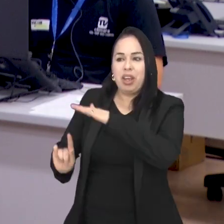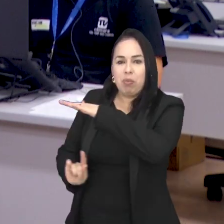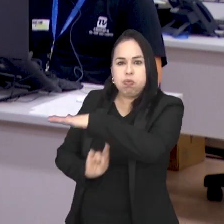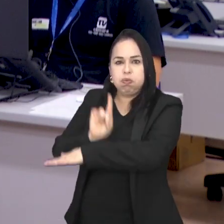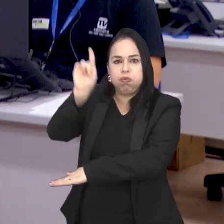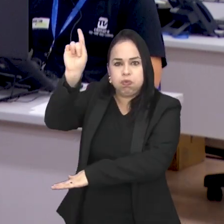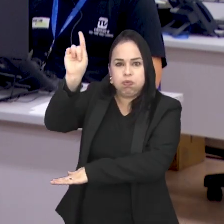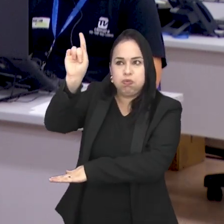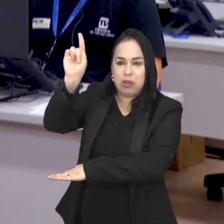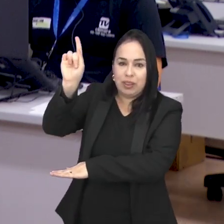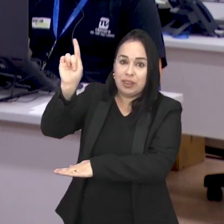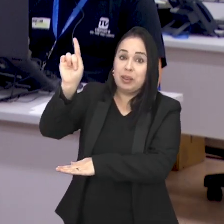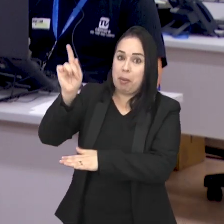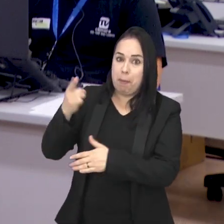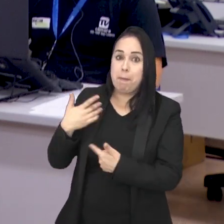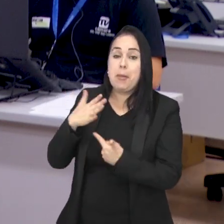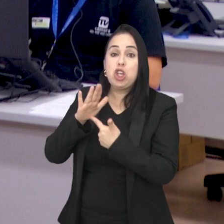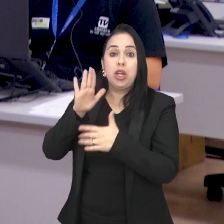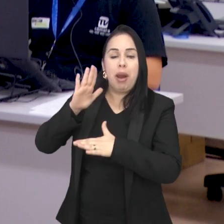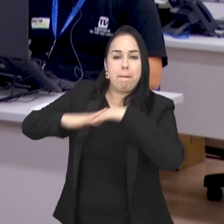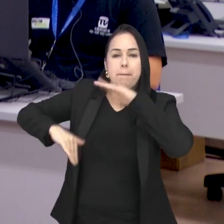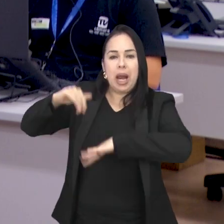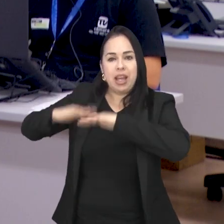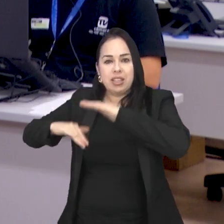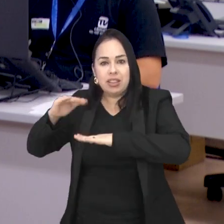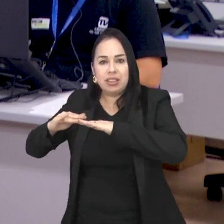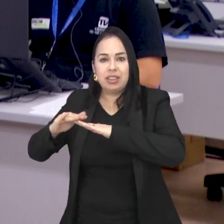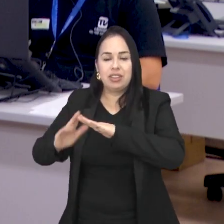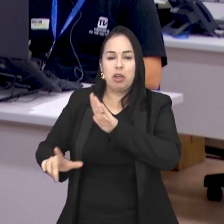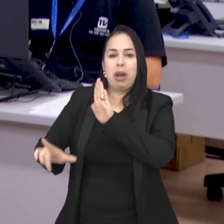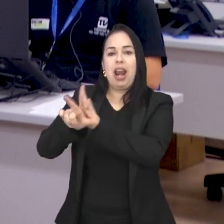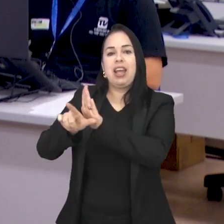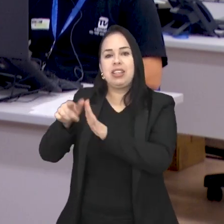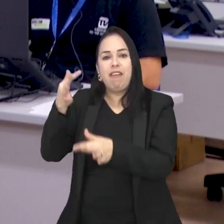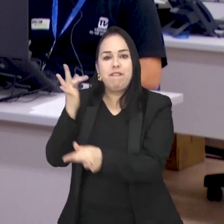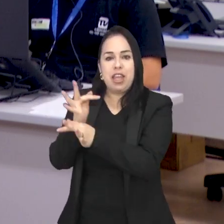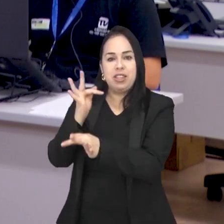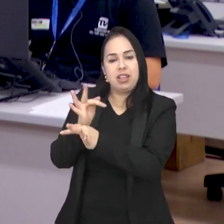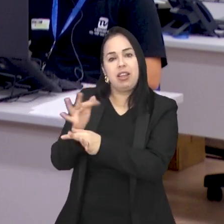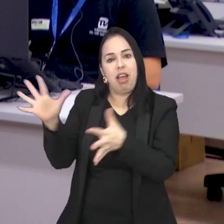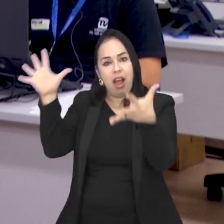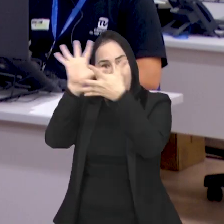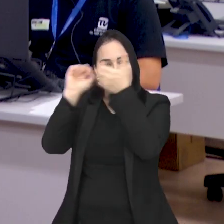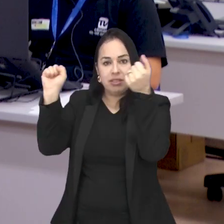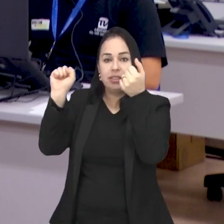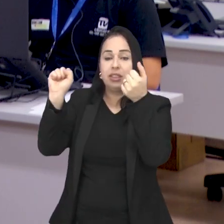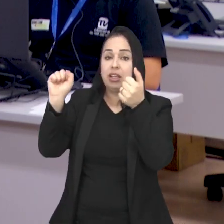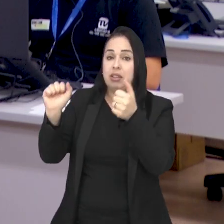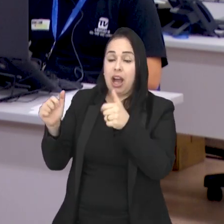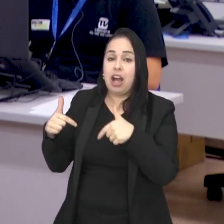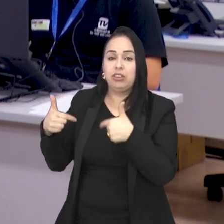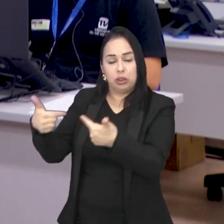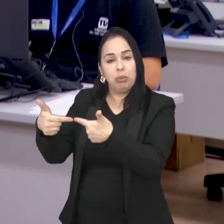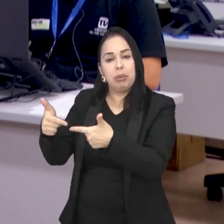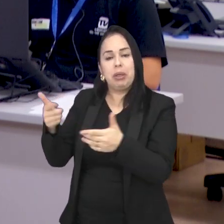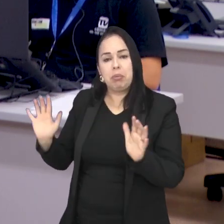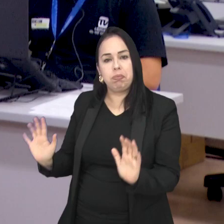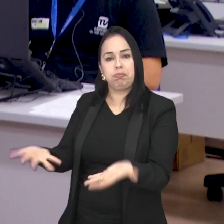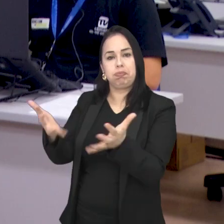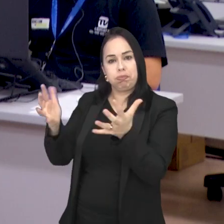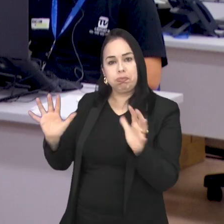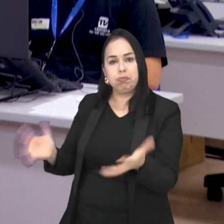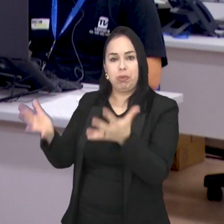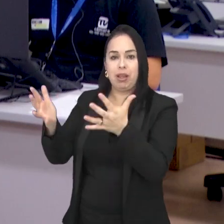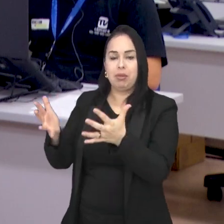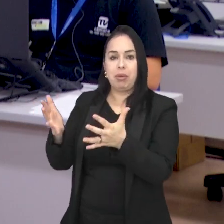lançamento de foguetes. Além de mostrar na prática um pouco das leis da física e do universo aeroespacial, a ação também serviu de incentivo